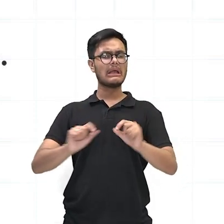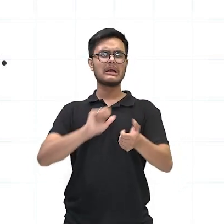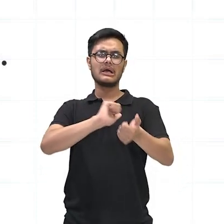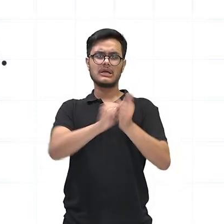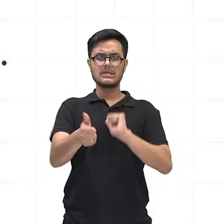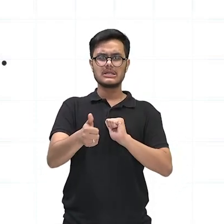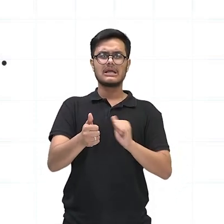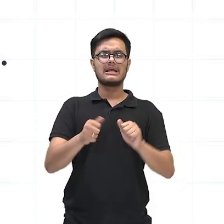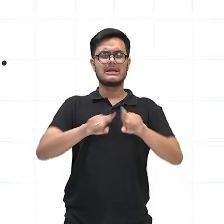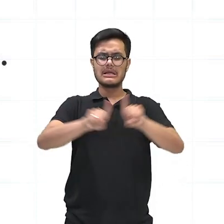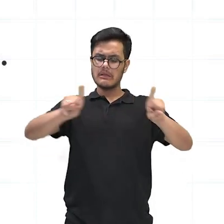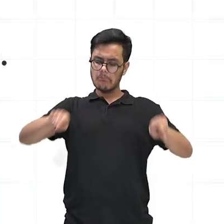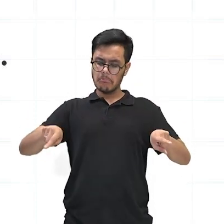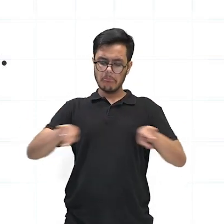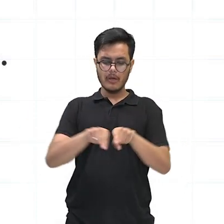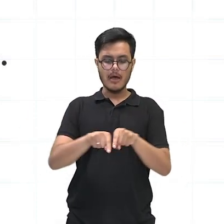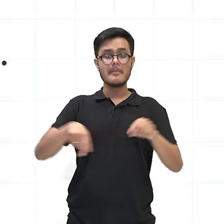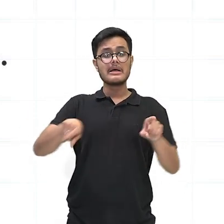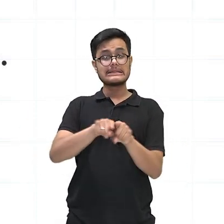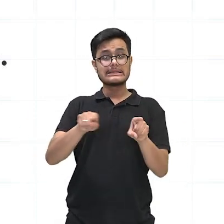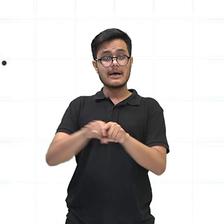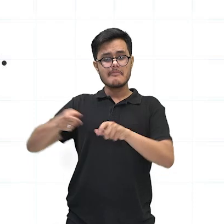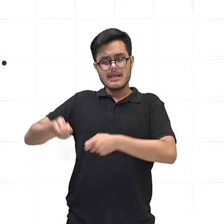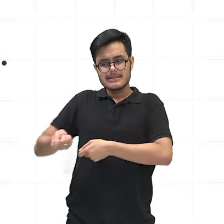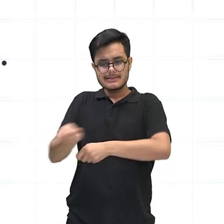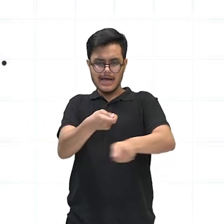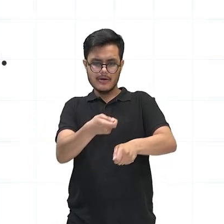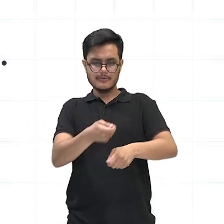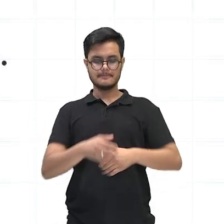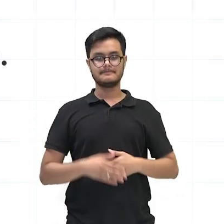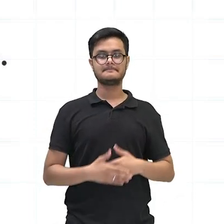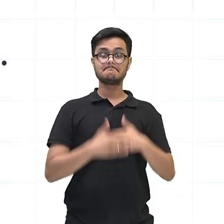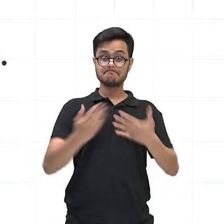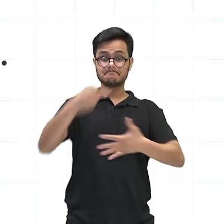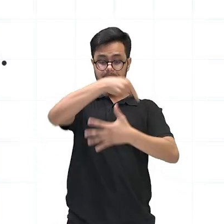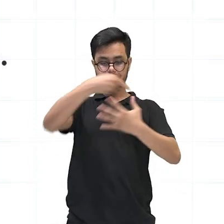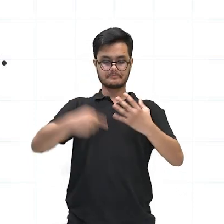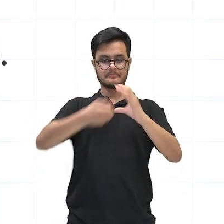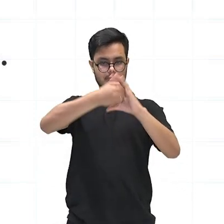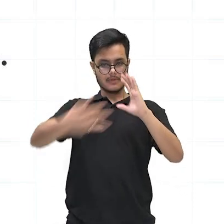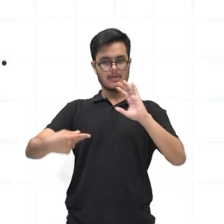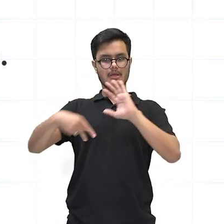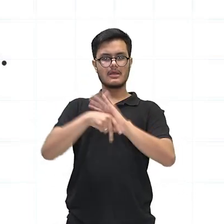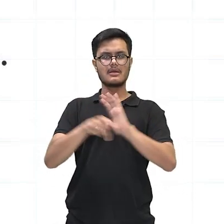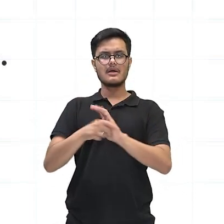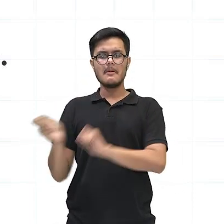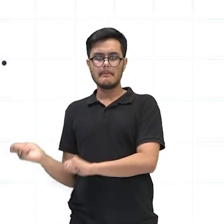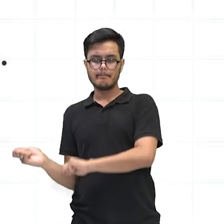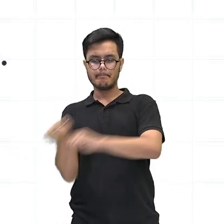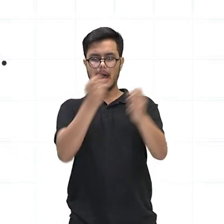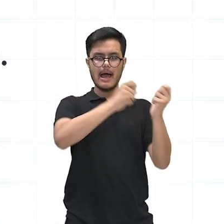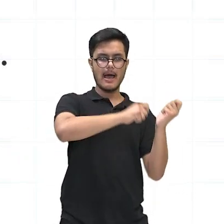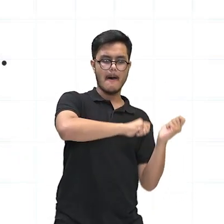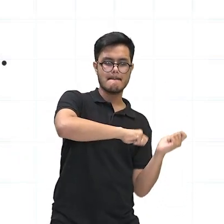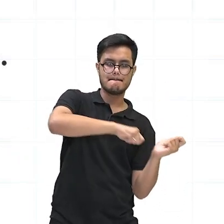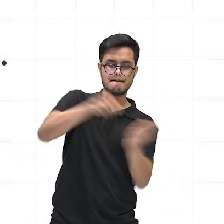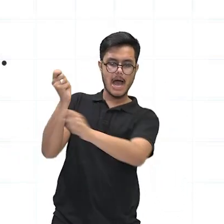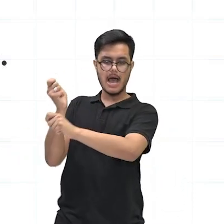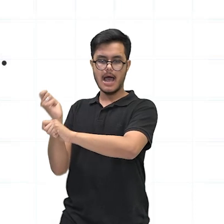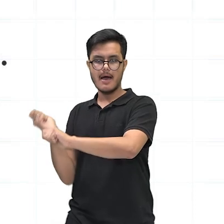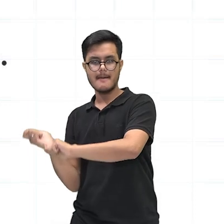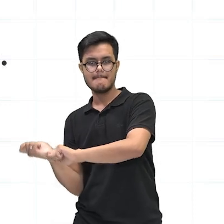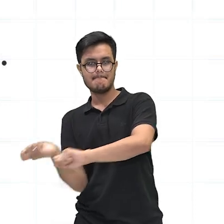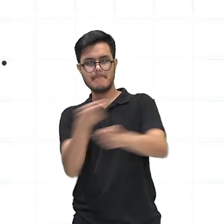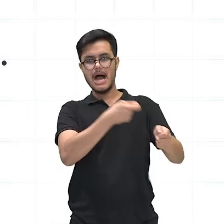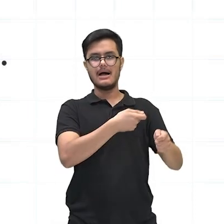de campo e taco? São modalidades que se caracterizam por rebater a bola lançada